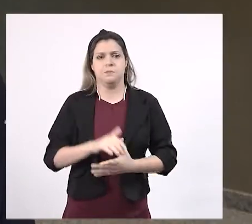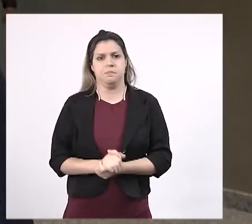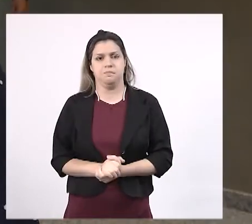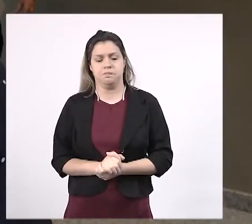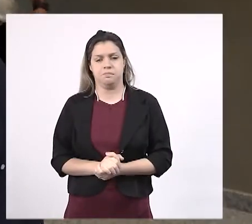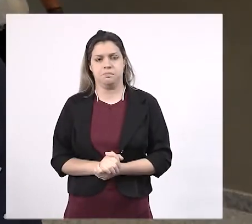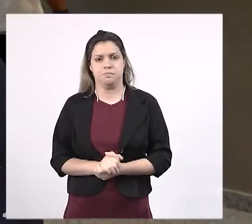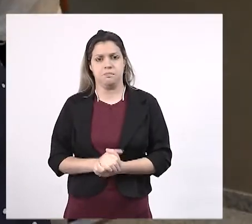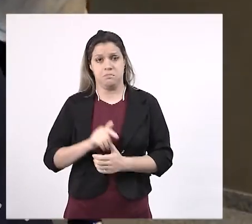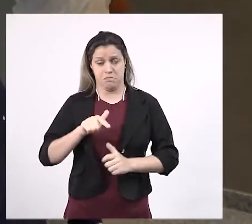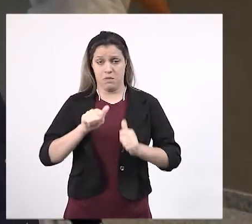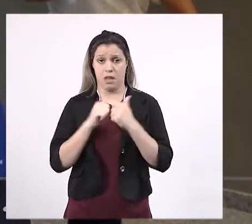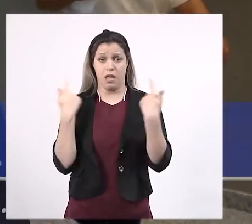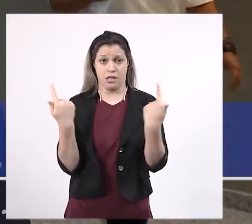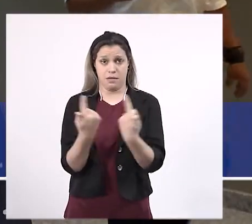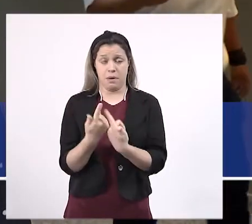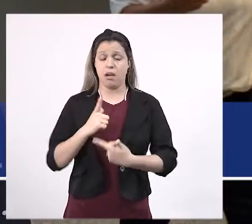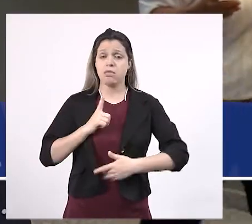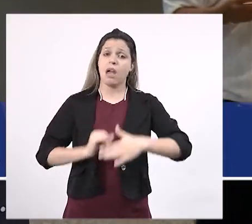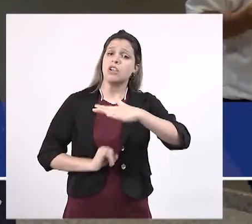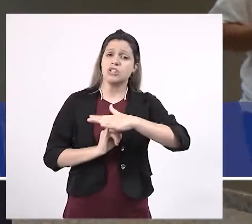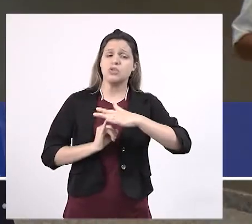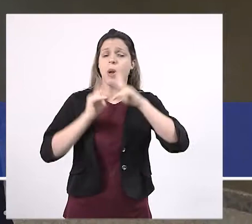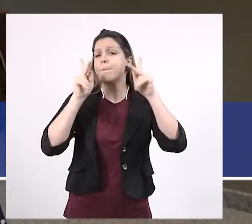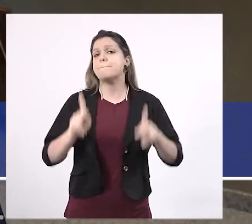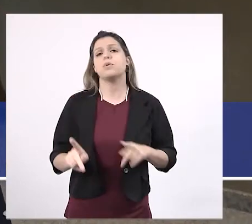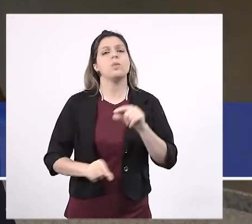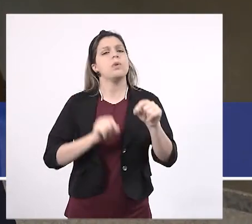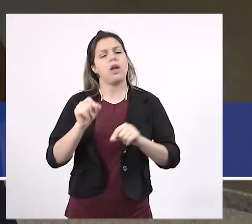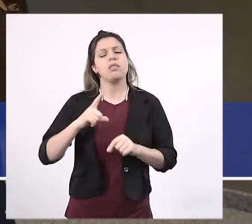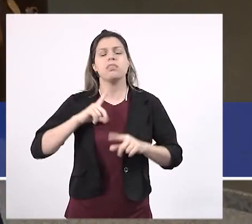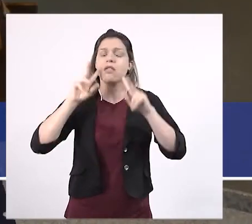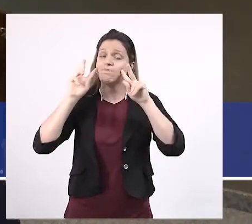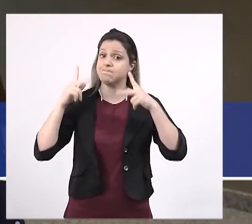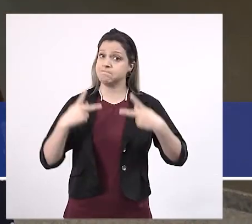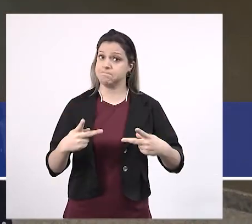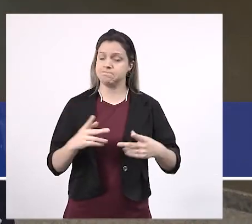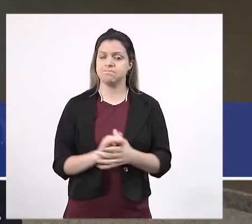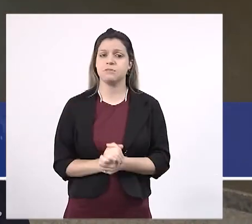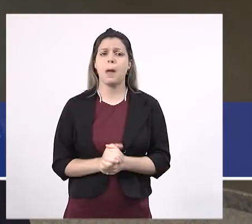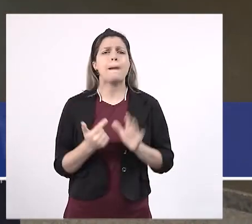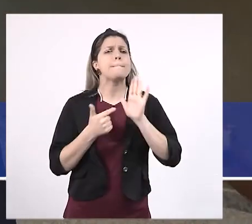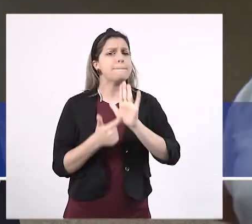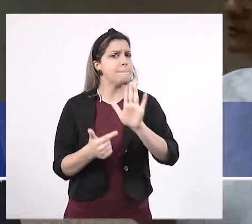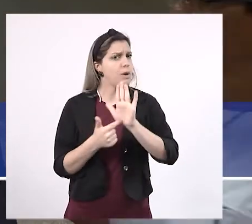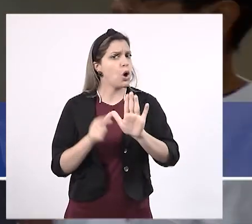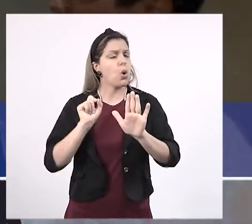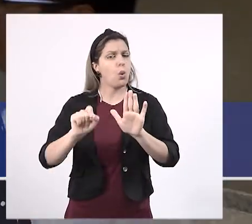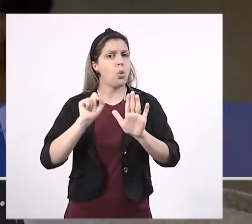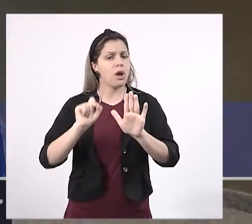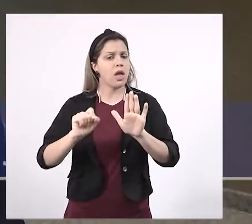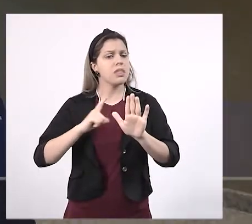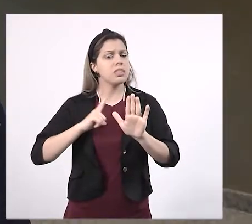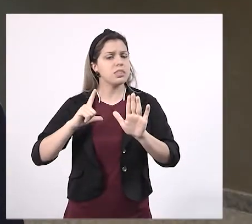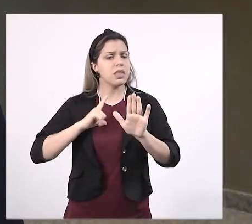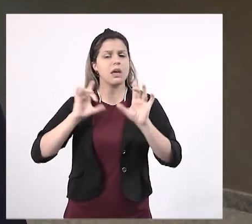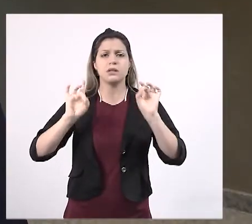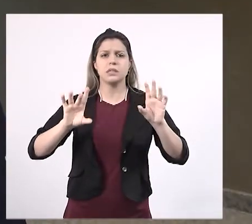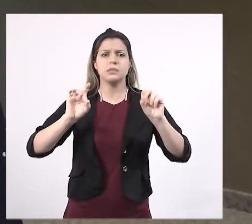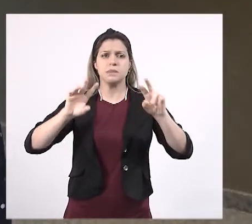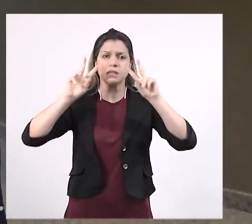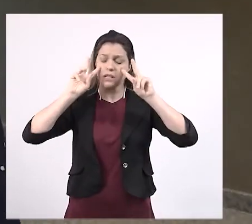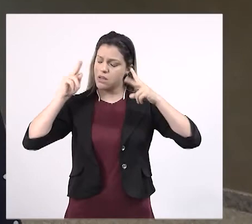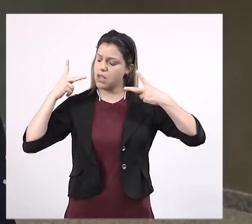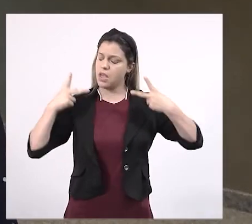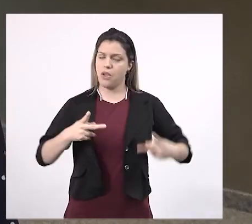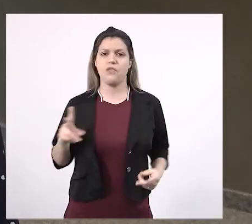A Casa de Leis, as instituições públicas que fazem esse tipo de reconhecimento demonstram